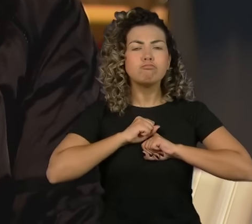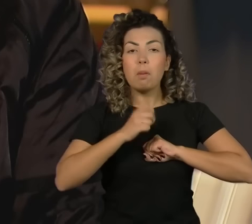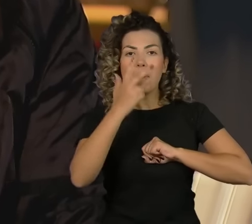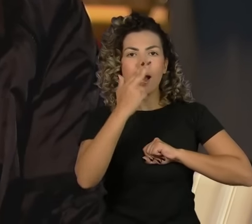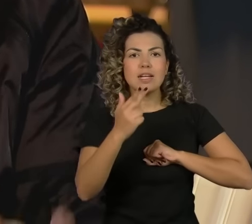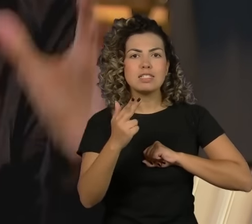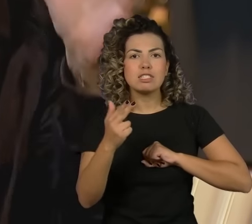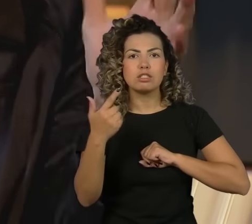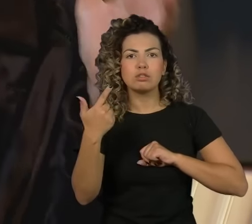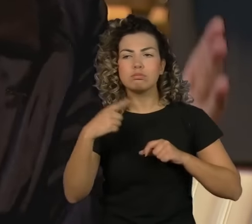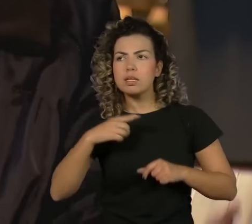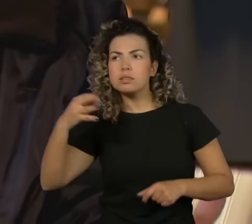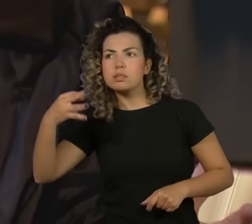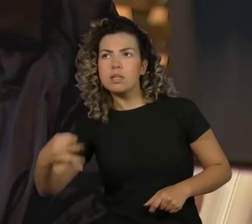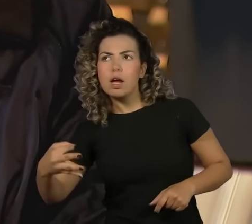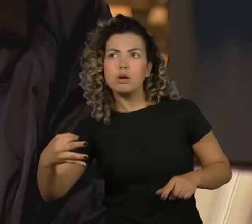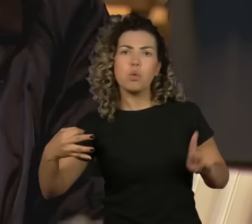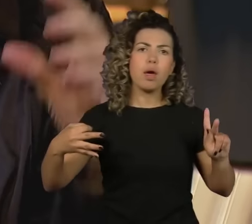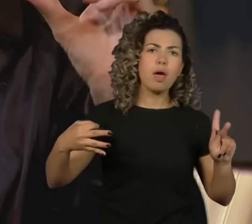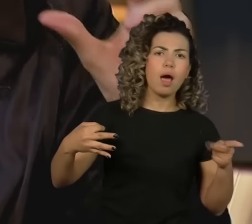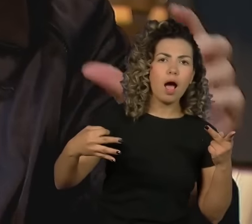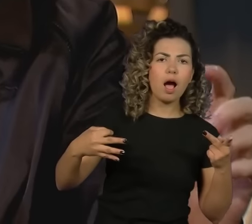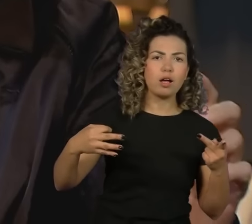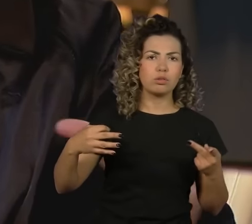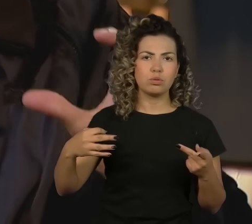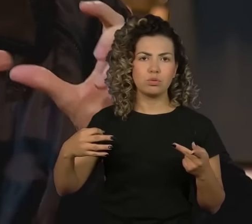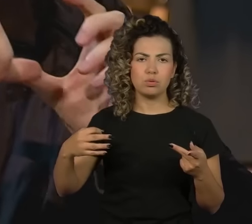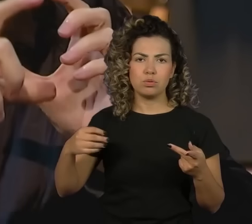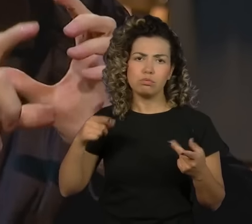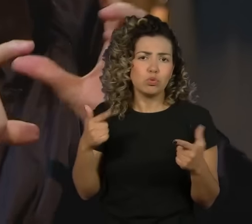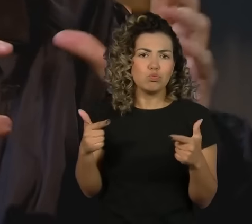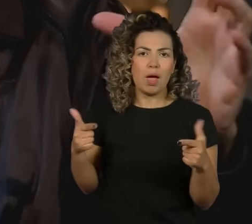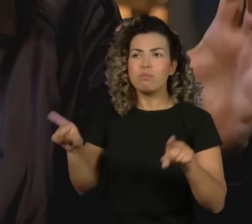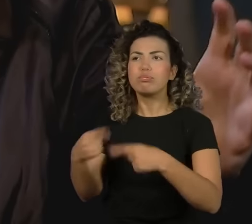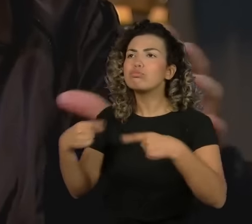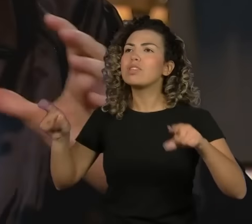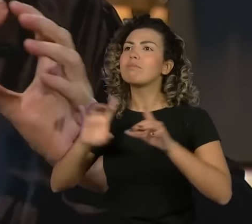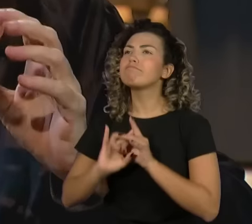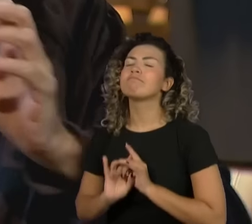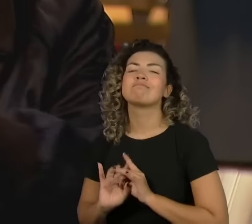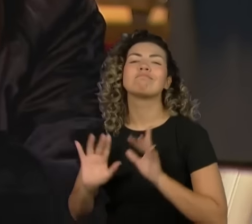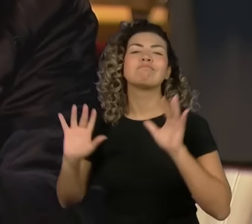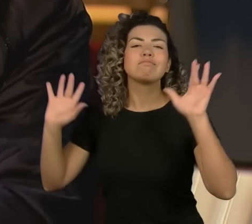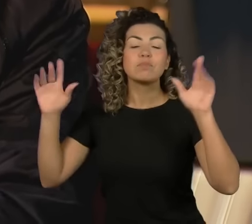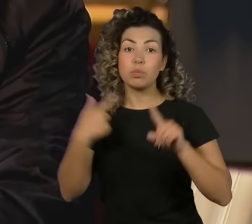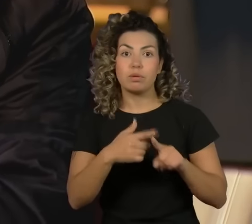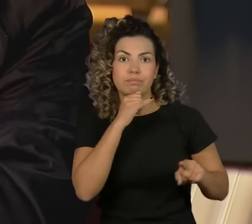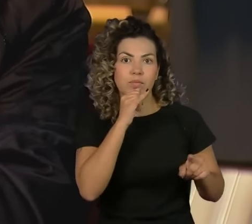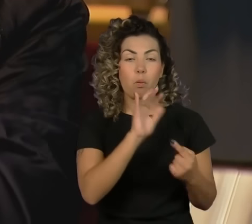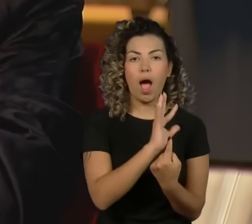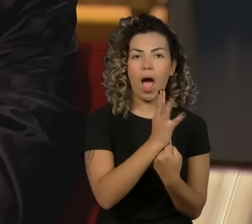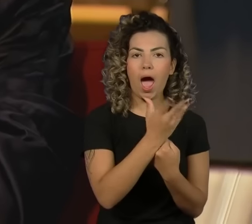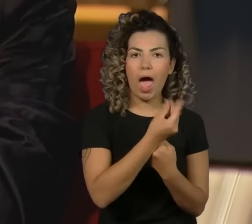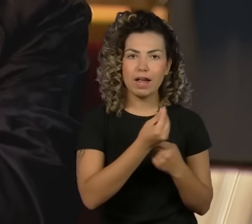A arte plástica tem muito filtro da razão. Conceito do trabalho, das artes plásticas,